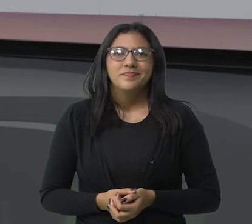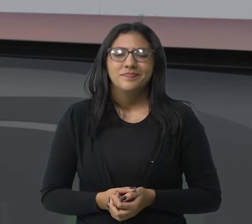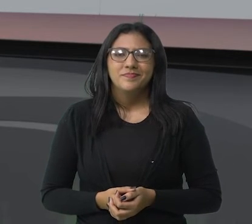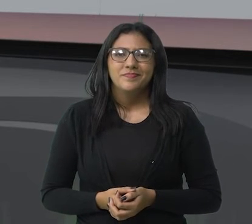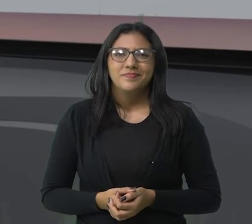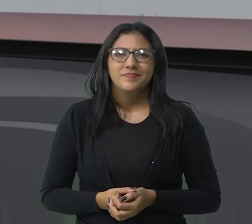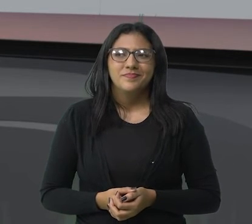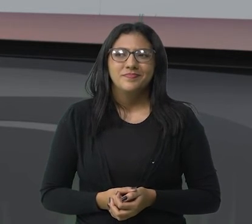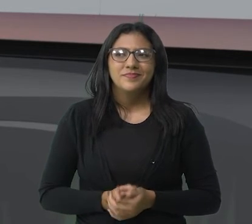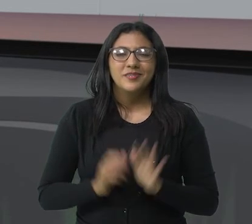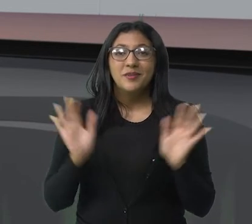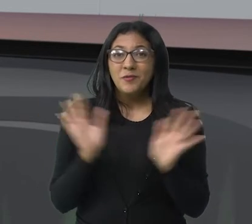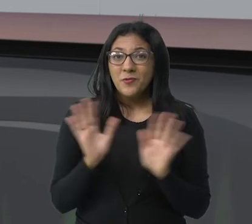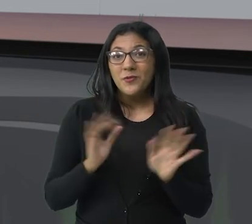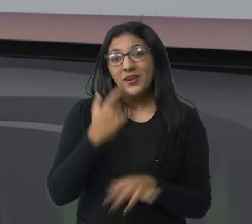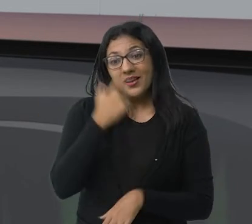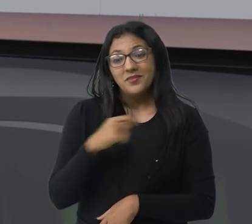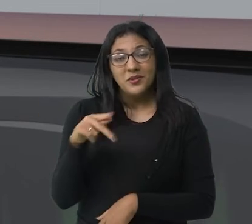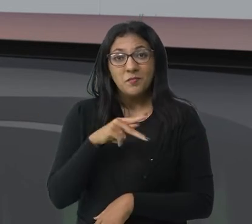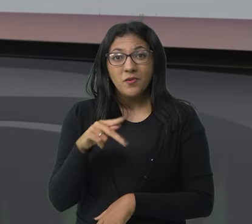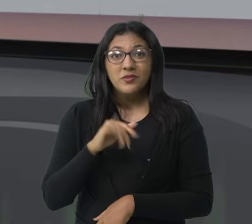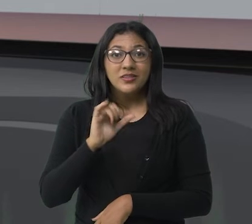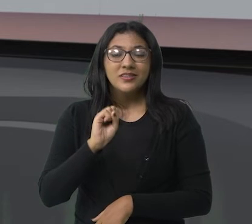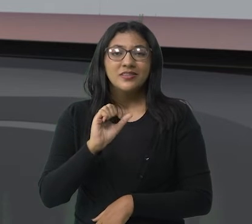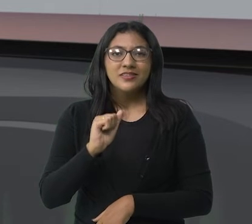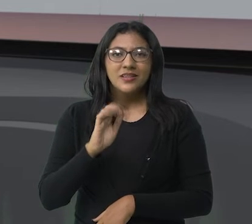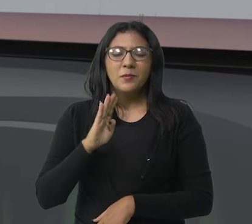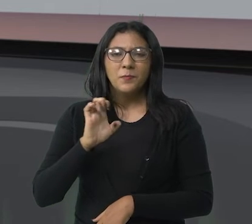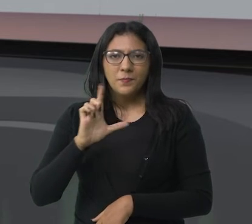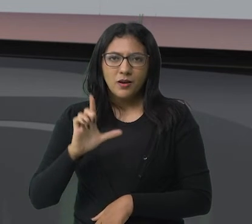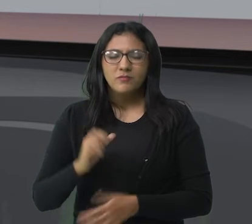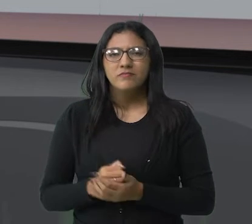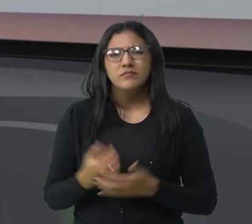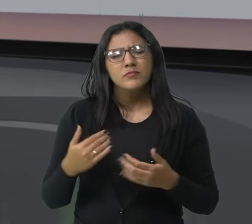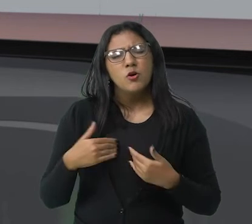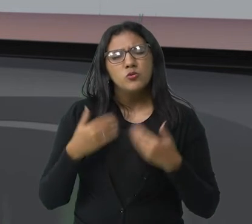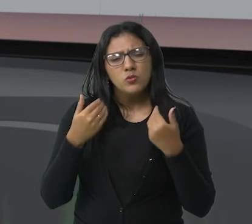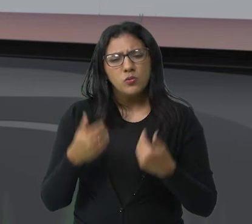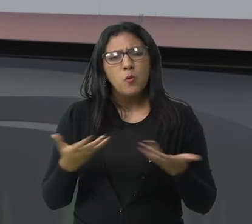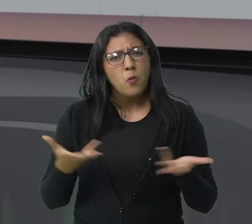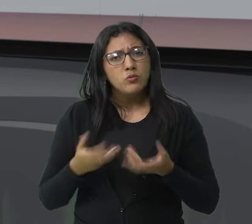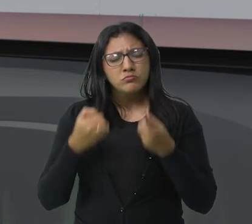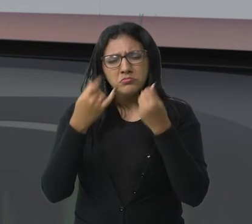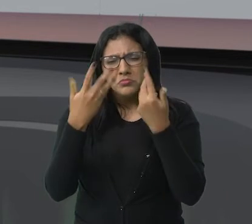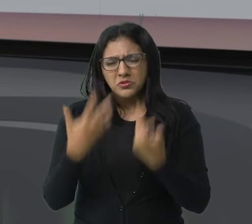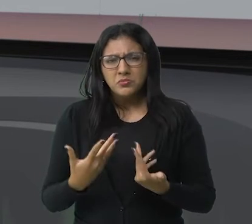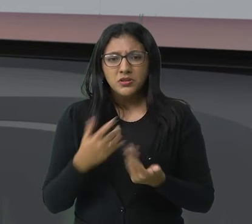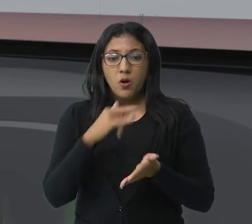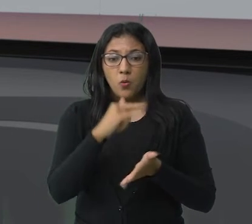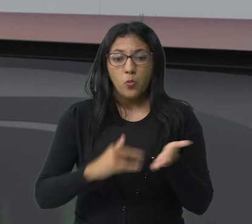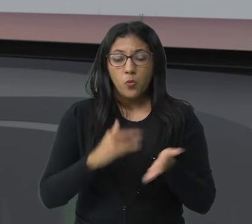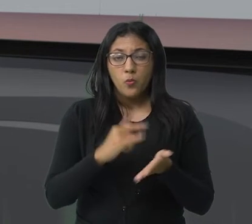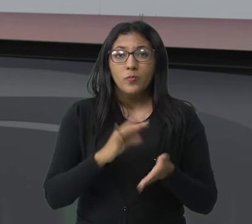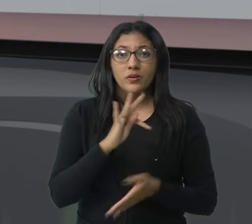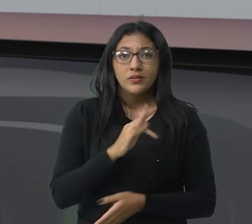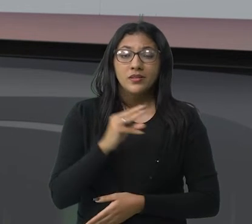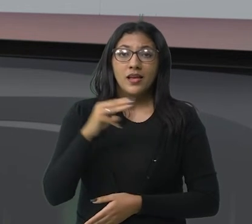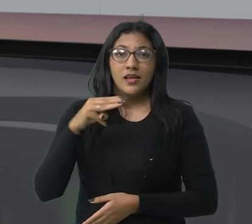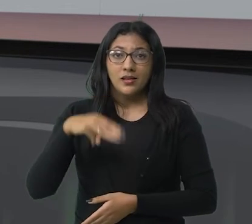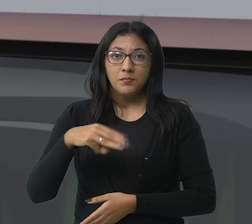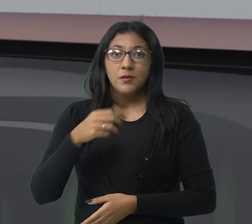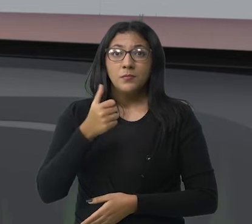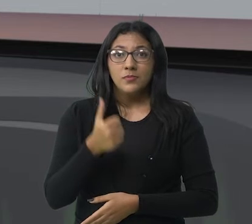Olá, eu sou a professora Isabel Saraiva e estou aqui para falar sobre o Tratado de Madrid de 1750.